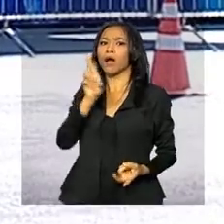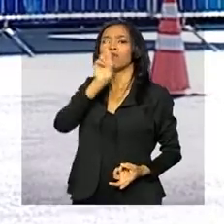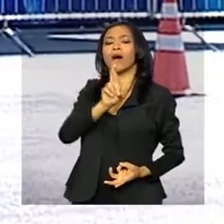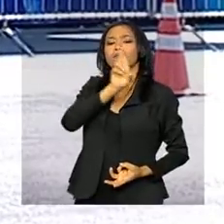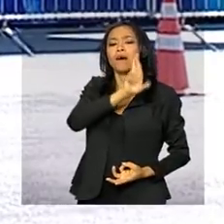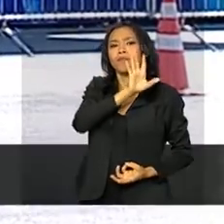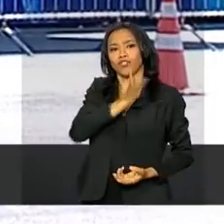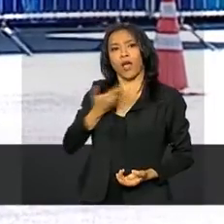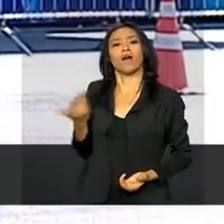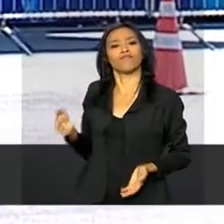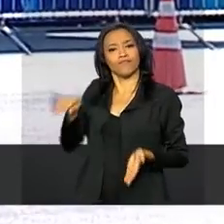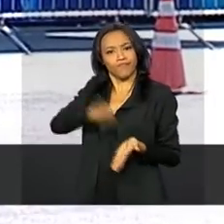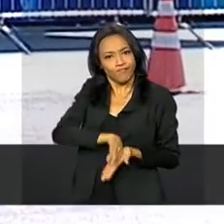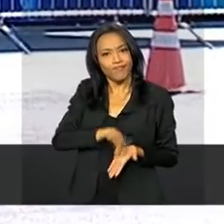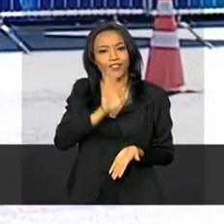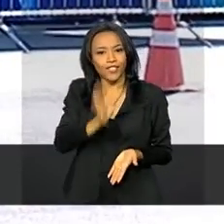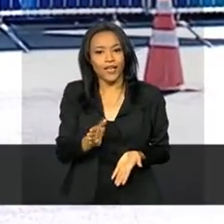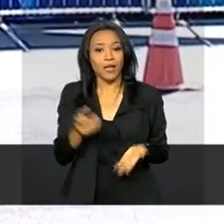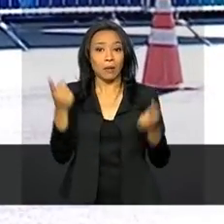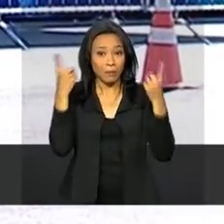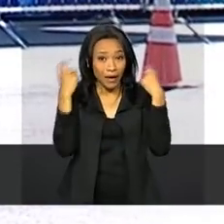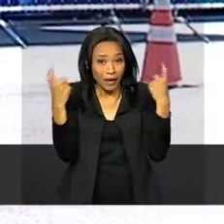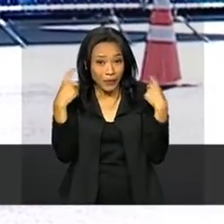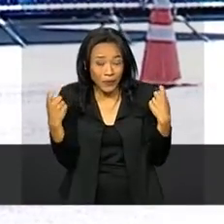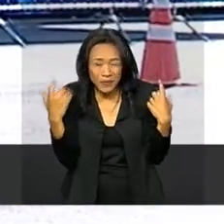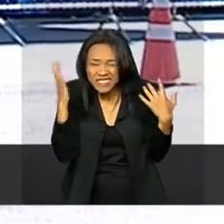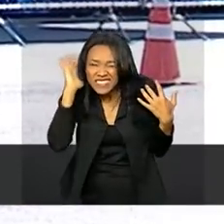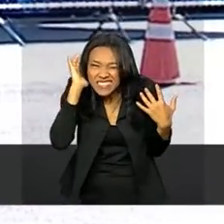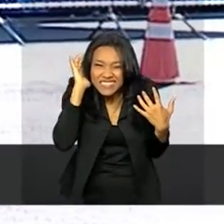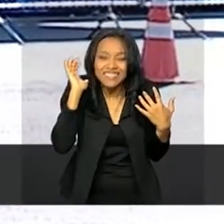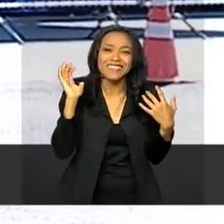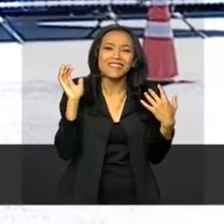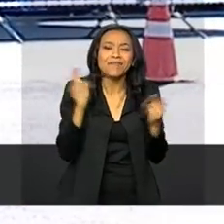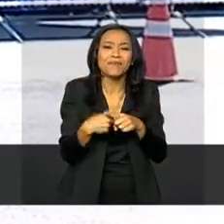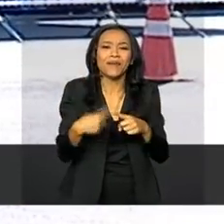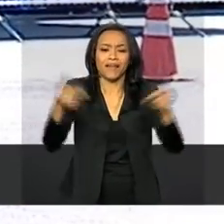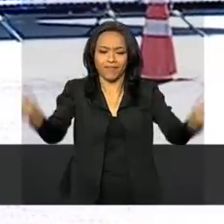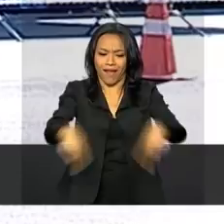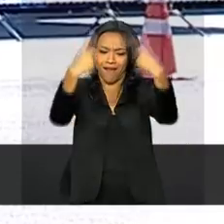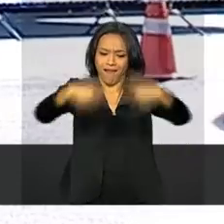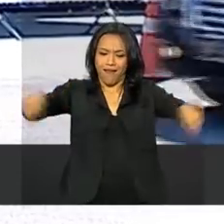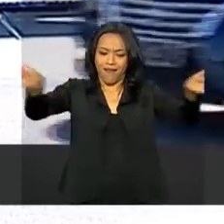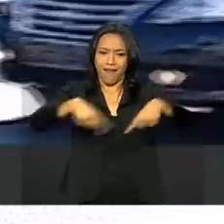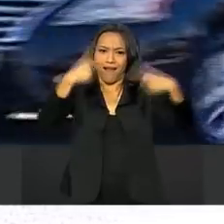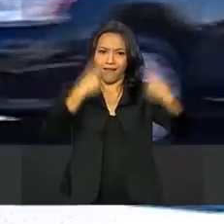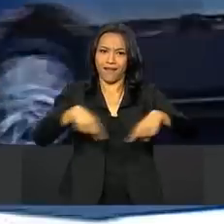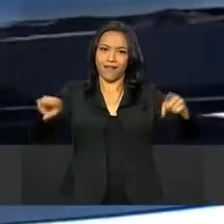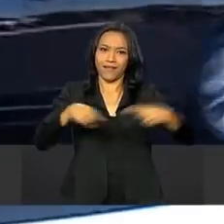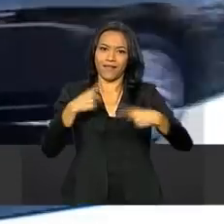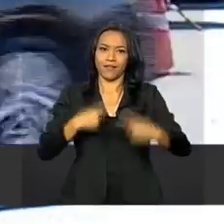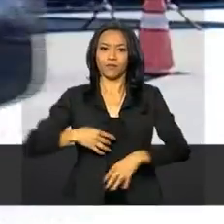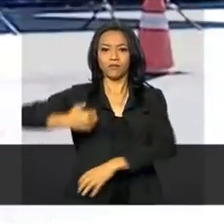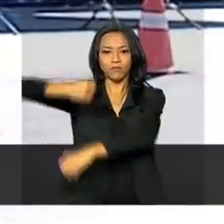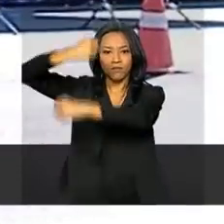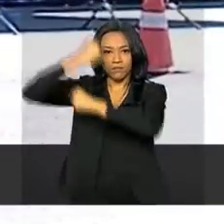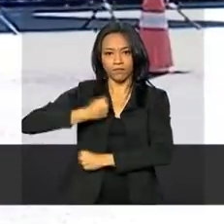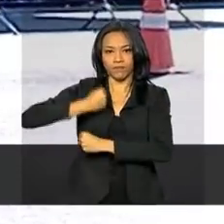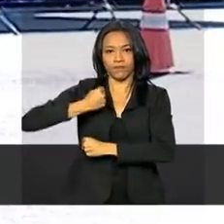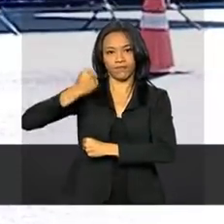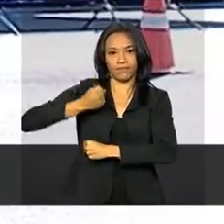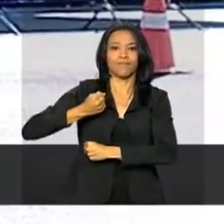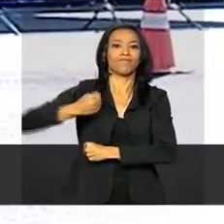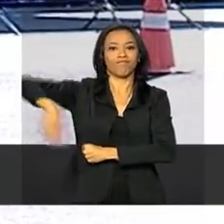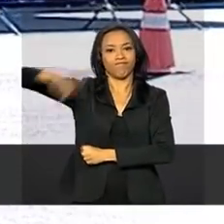já chegaram. Agora o barulho está até um pouquinho grande, porque a banda dos Dragões da Independência já estão ensaiando